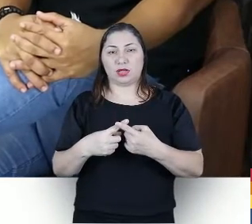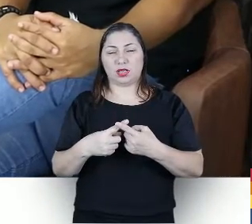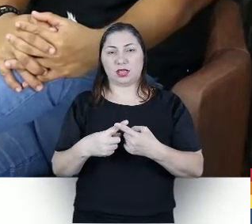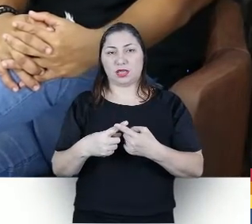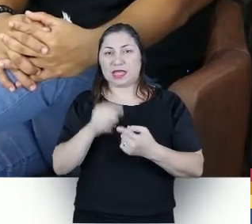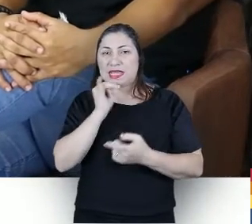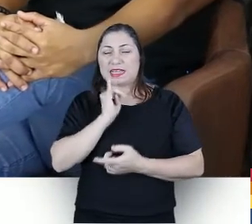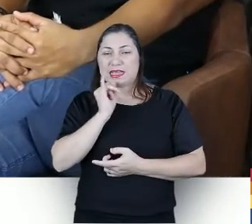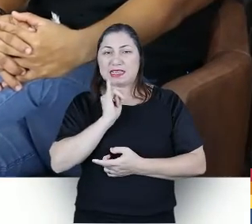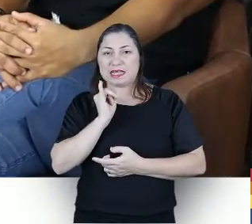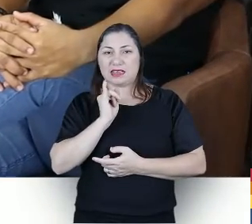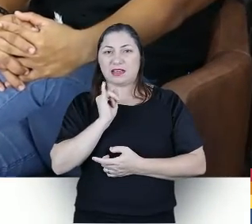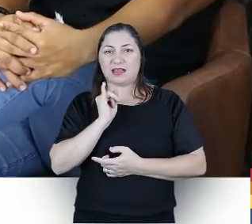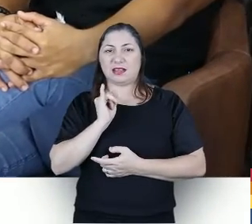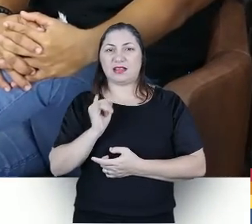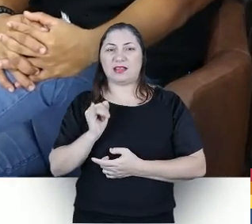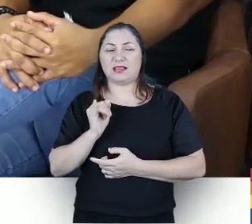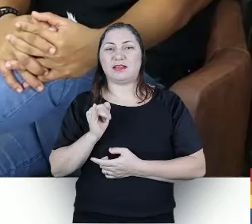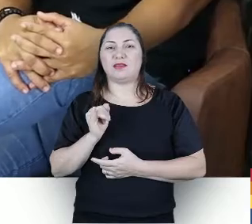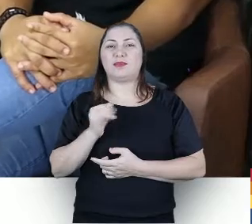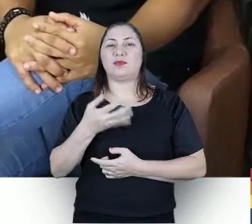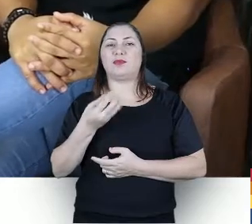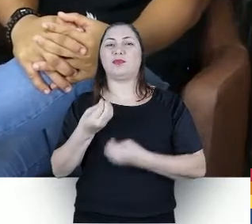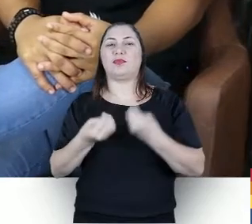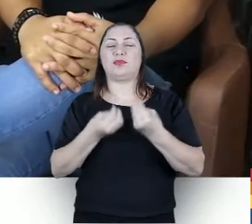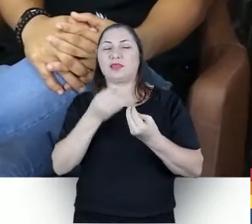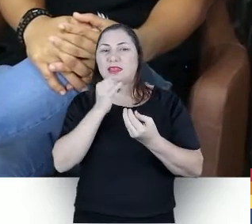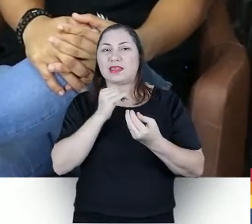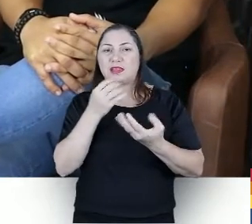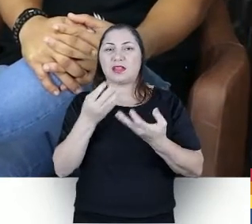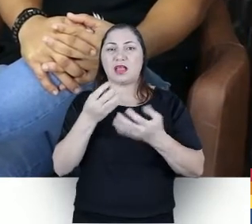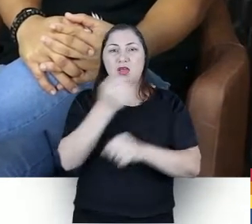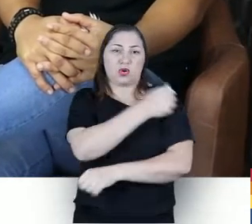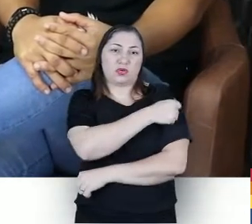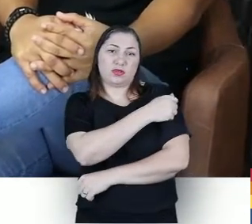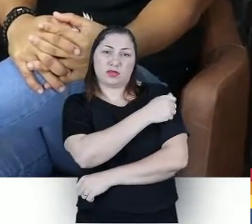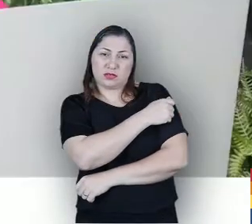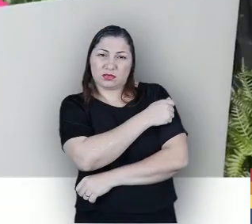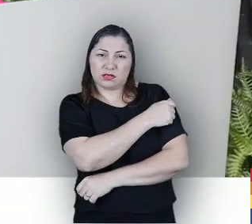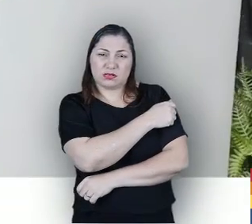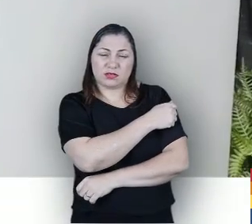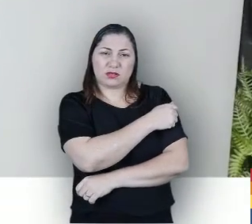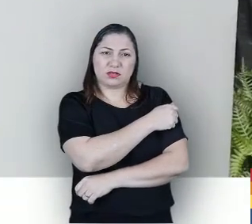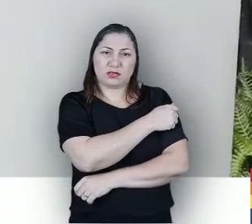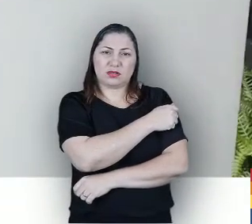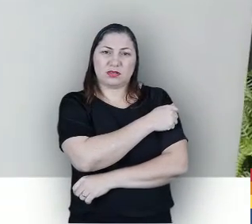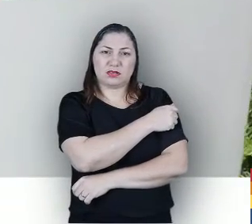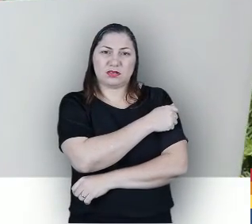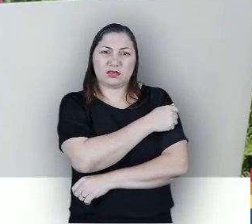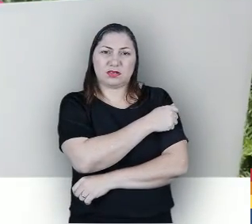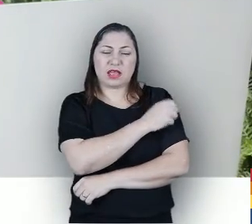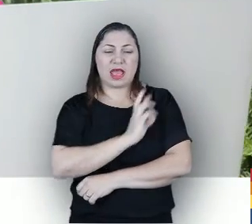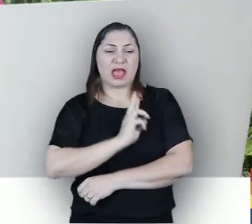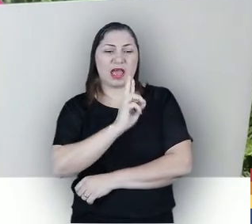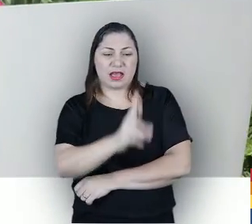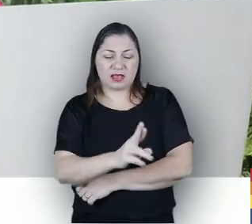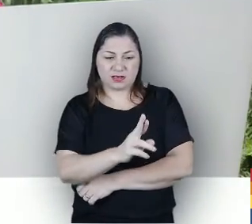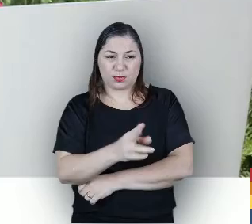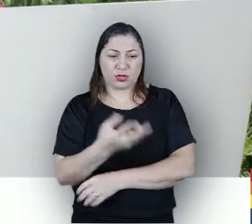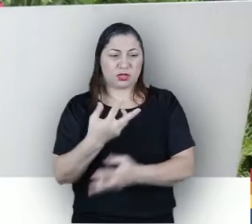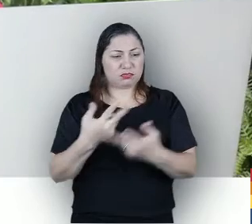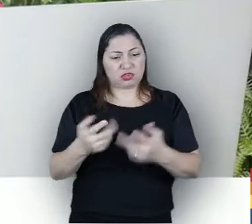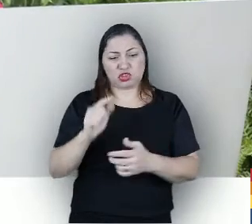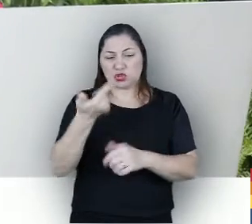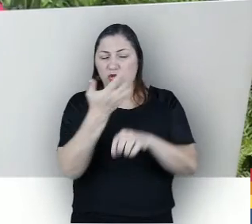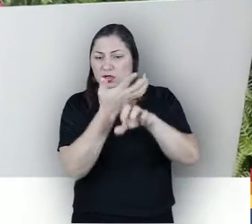de possibilidades, né, usando a palavra aí do David, foi bem favorável mesmo. E é interessante, professora,